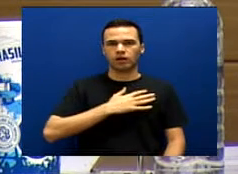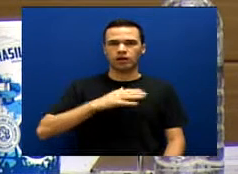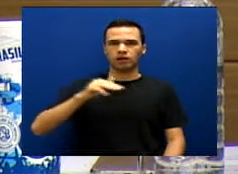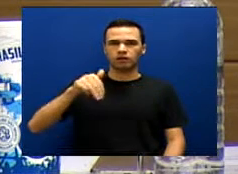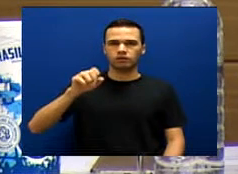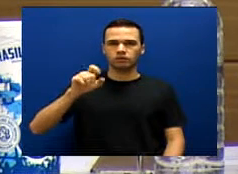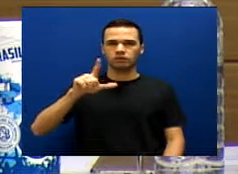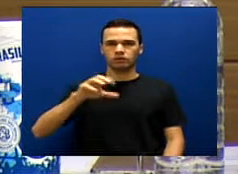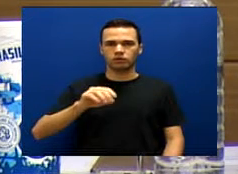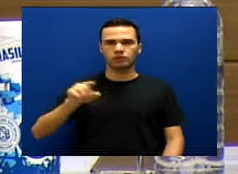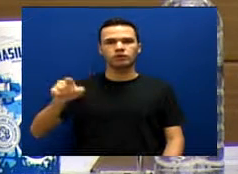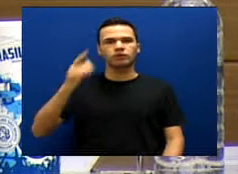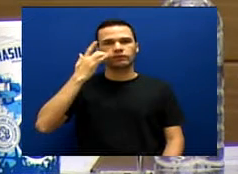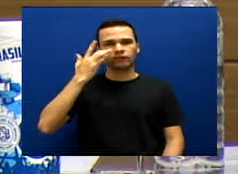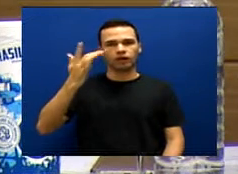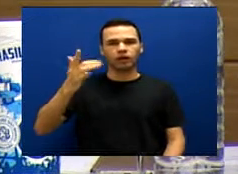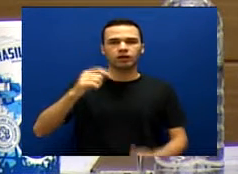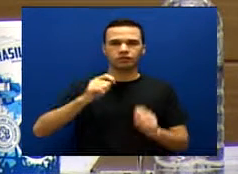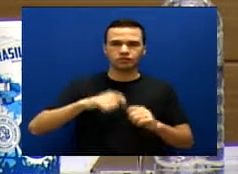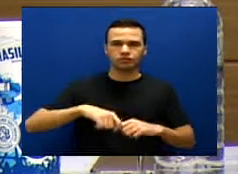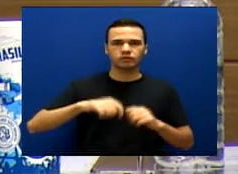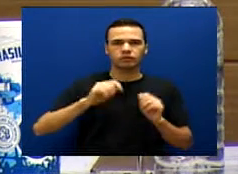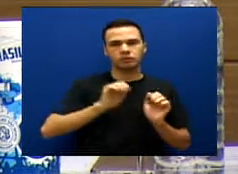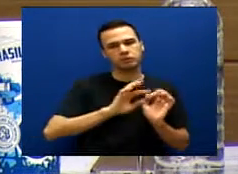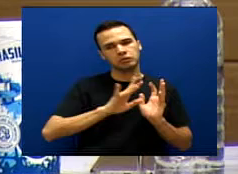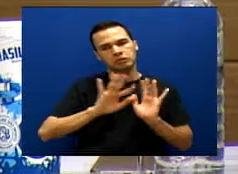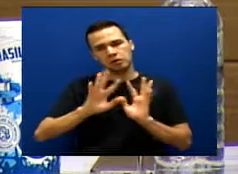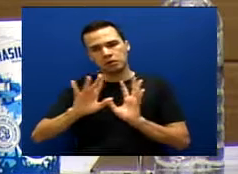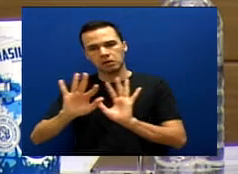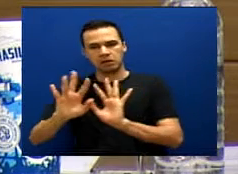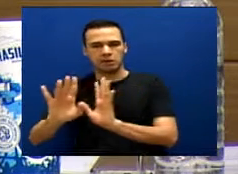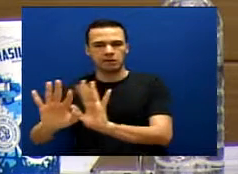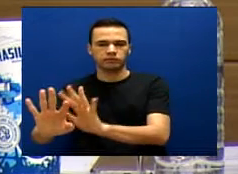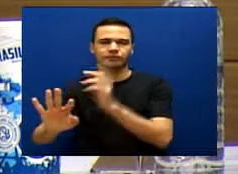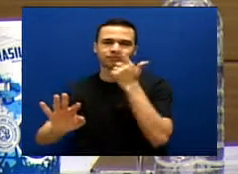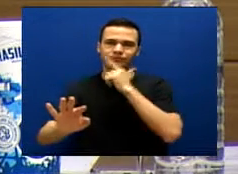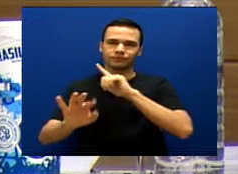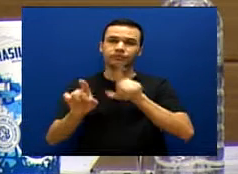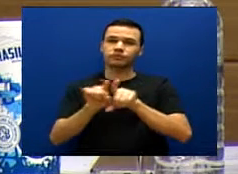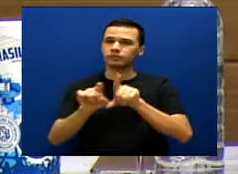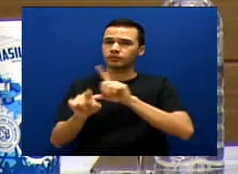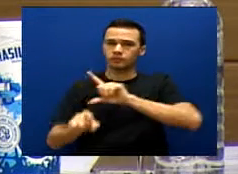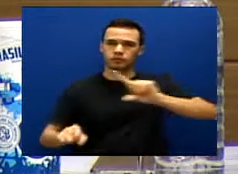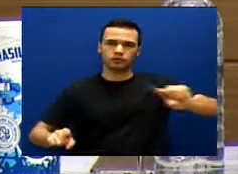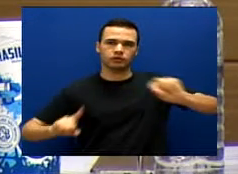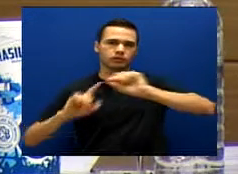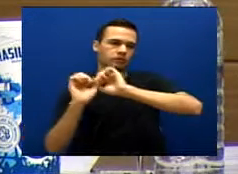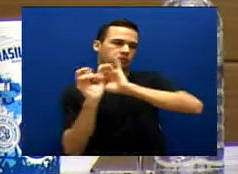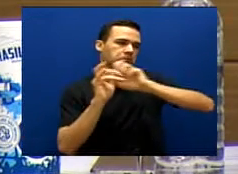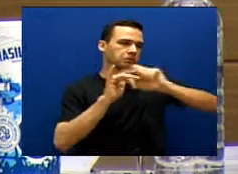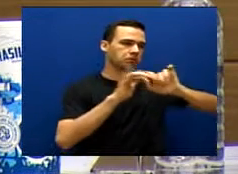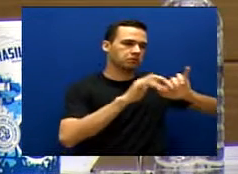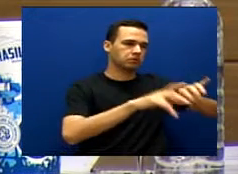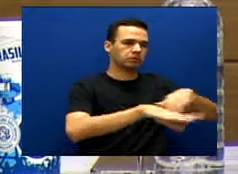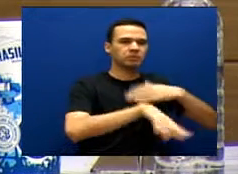foi fácil o acesso aos torcedores ao estádio e também na saída, como foi fácil, não teve